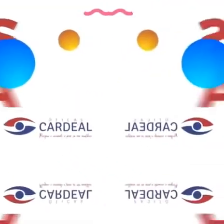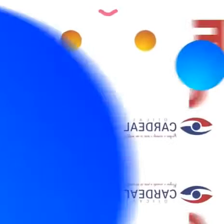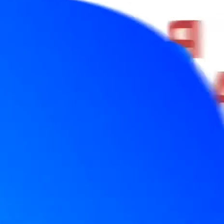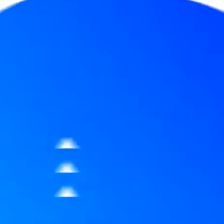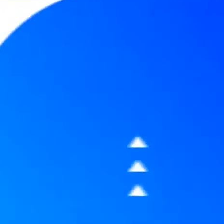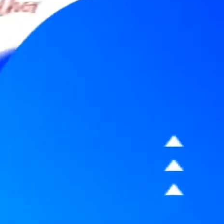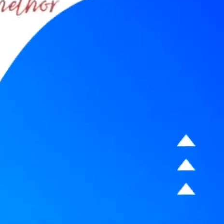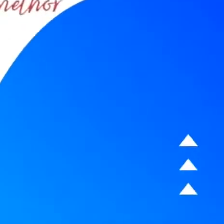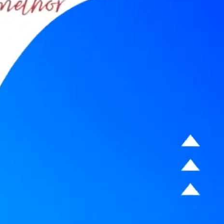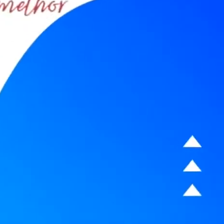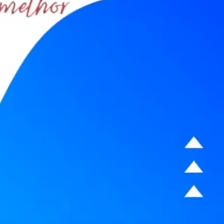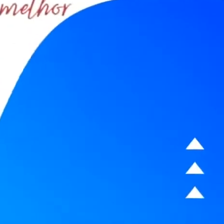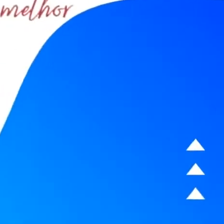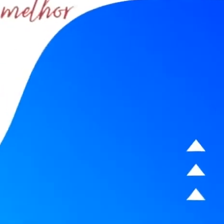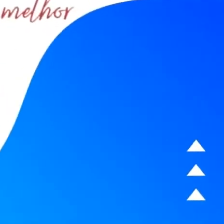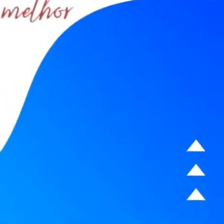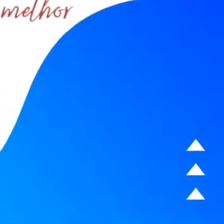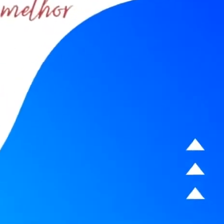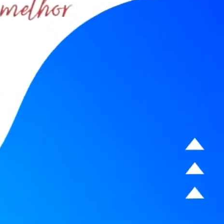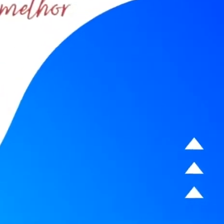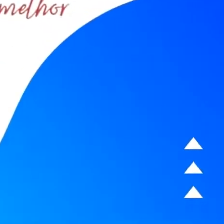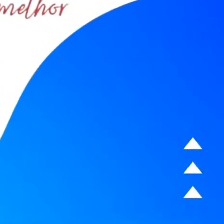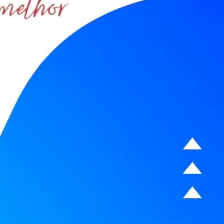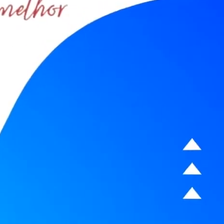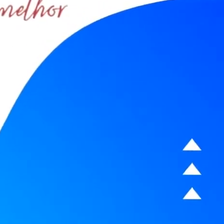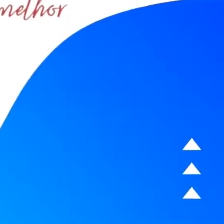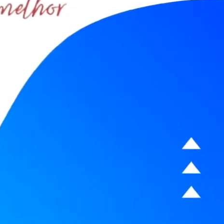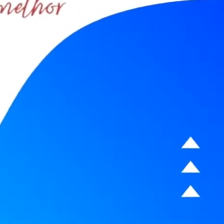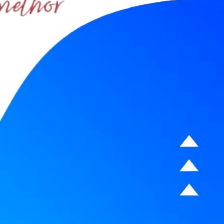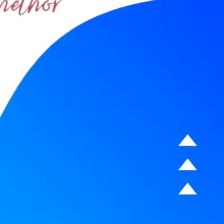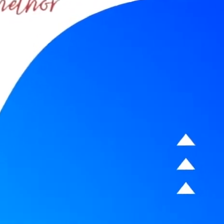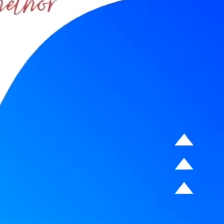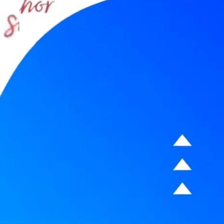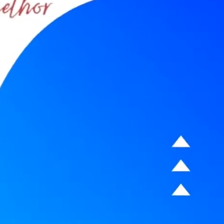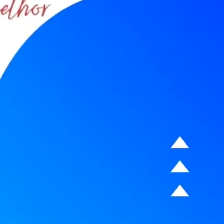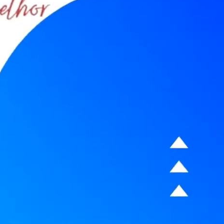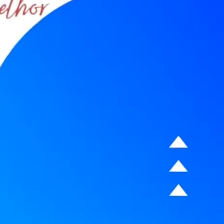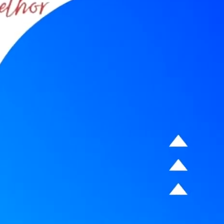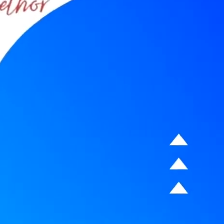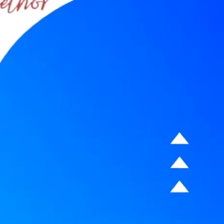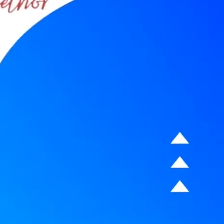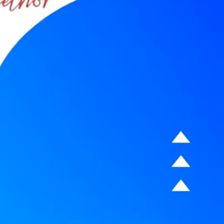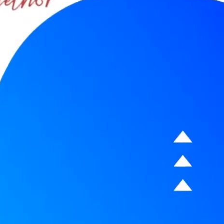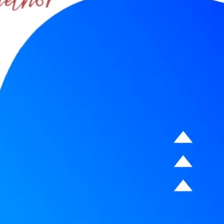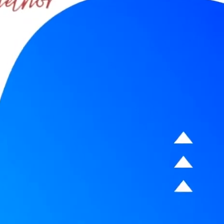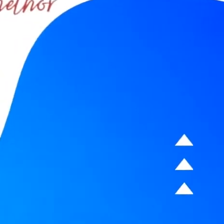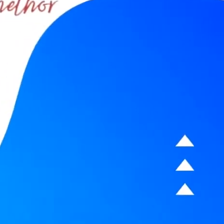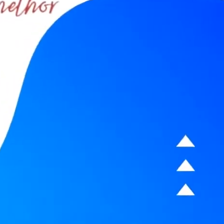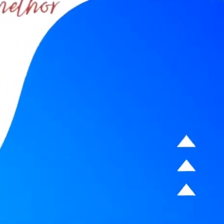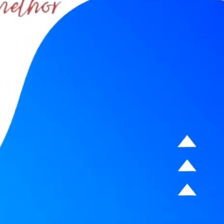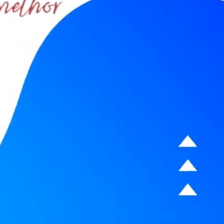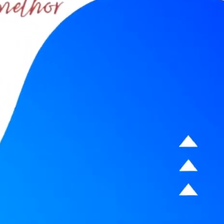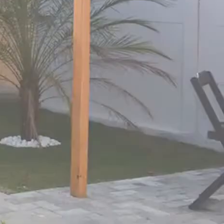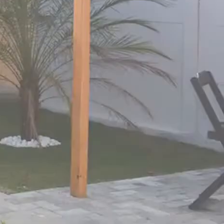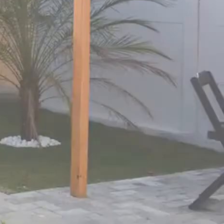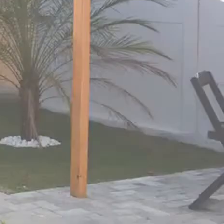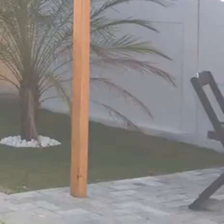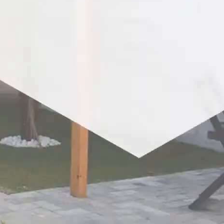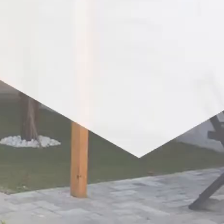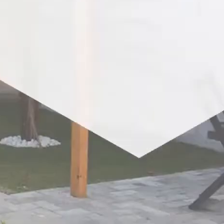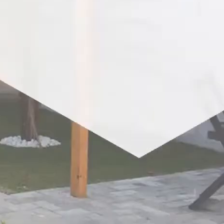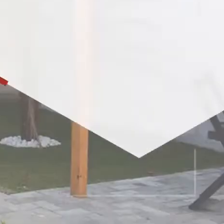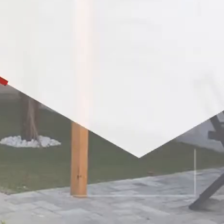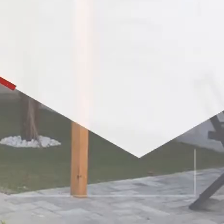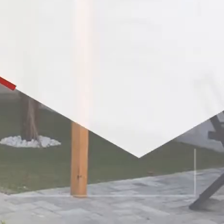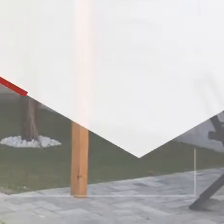Não perca tempo e aproveite. Óticas Cardeal, porque o mundo é pra se ver melhor. Ei,